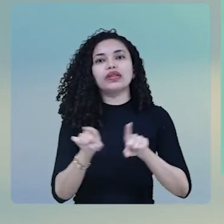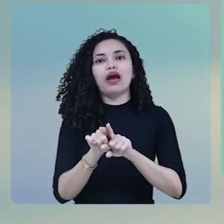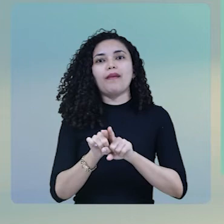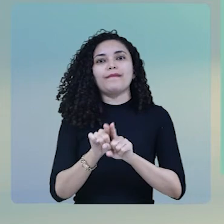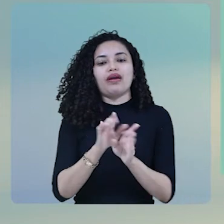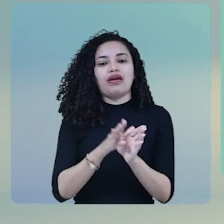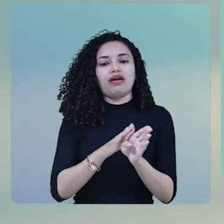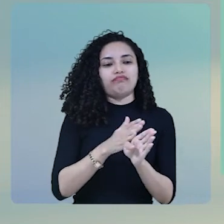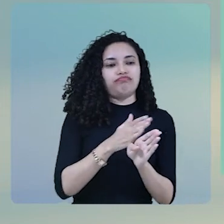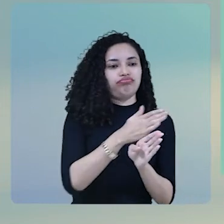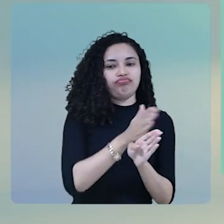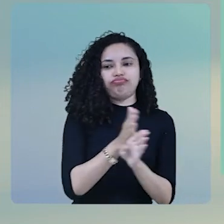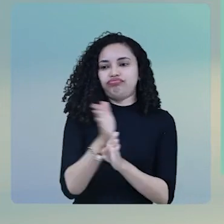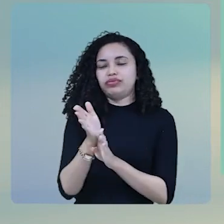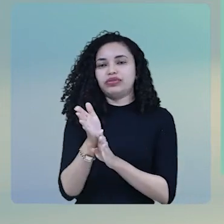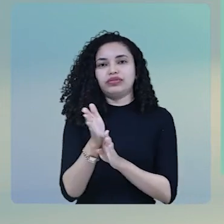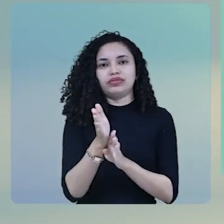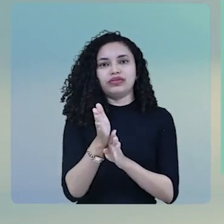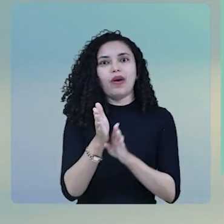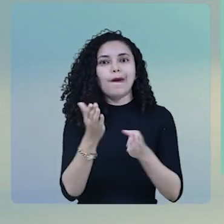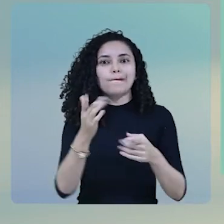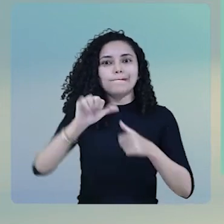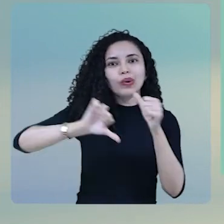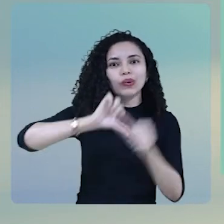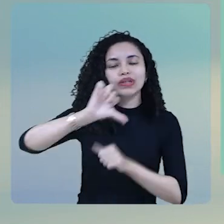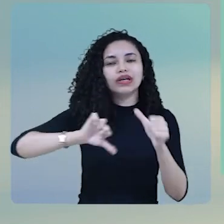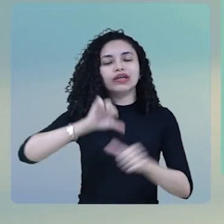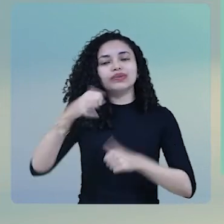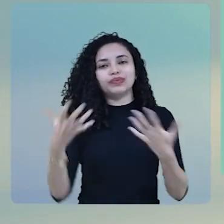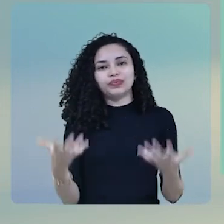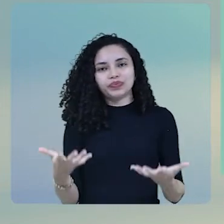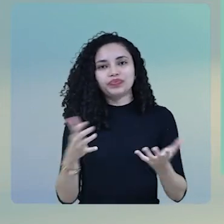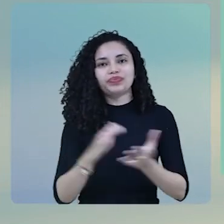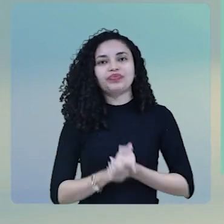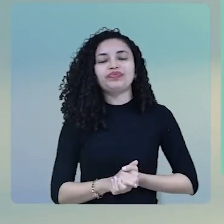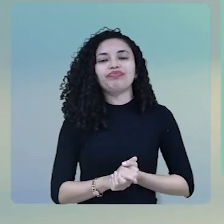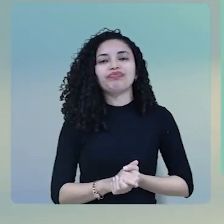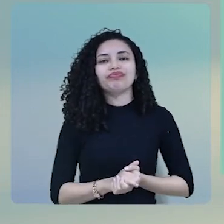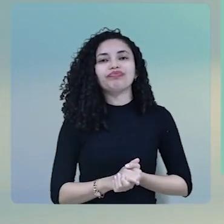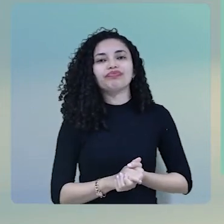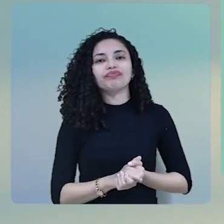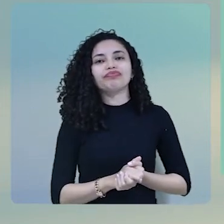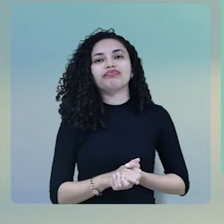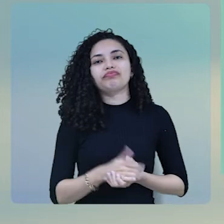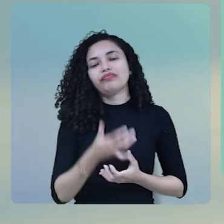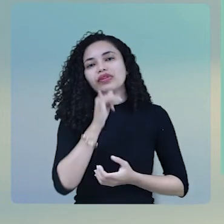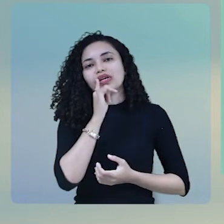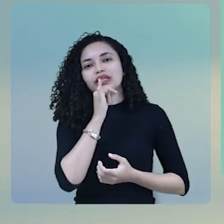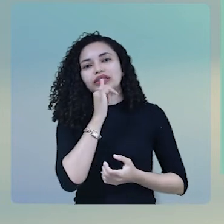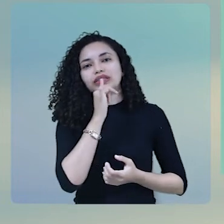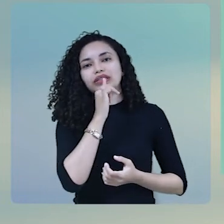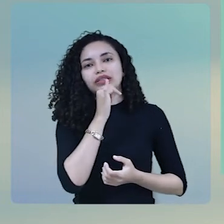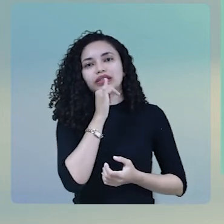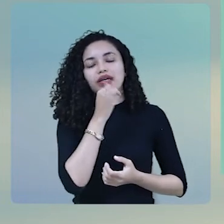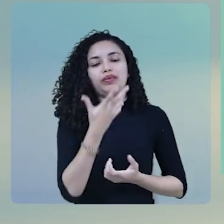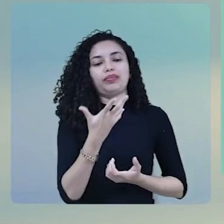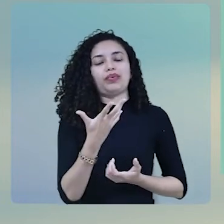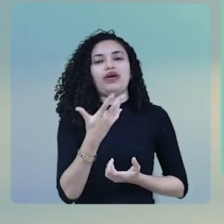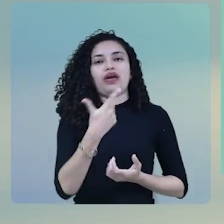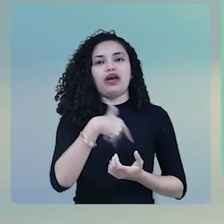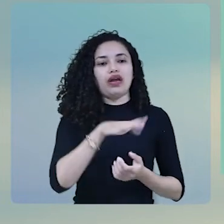que movimentos rápidos e ligeiros com mudança de direção. Para eu ser ágil, eu também tenho que ser